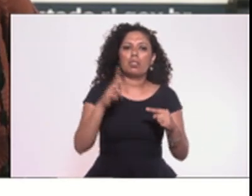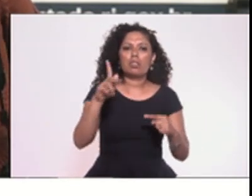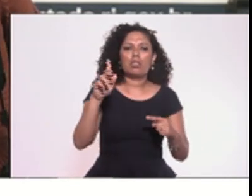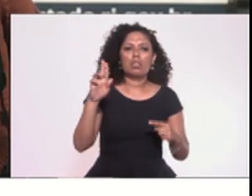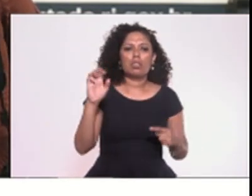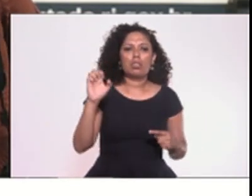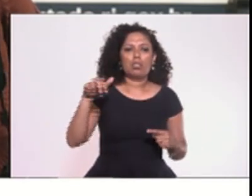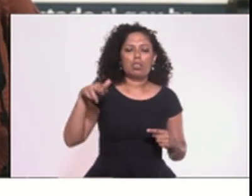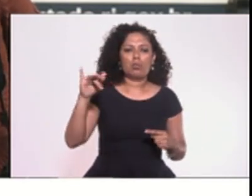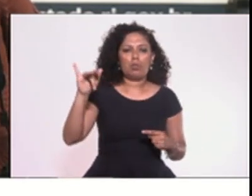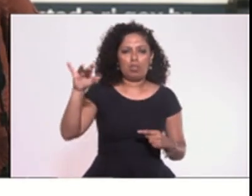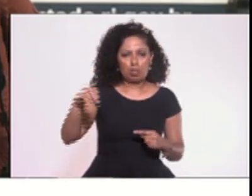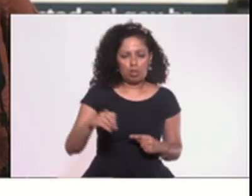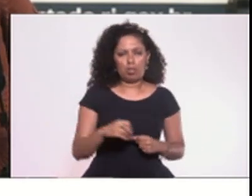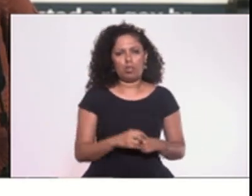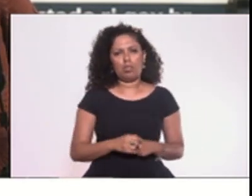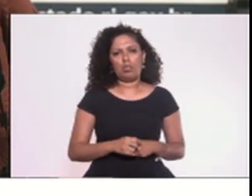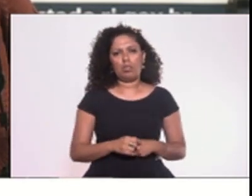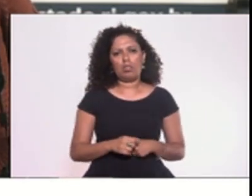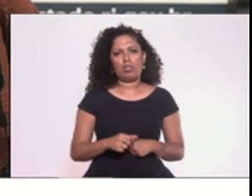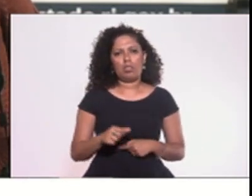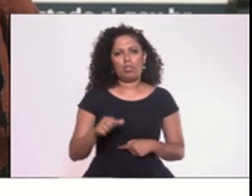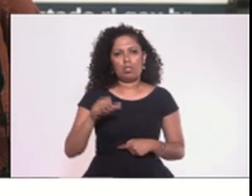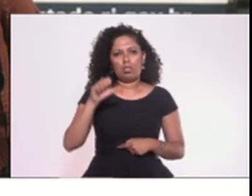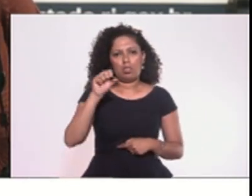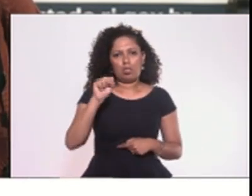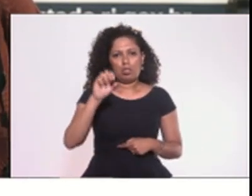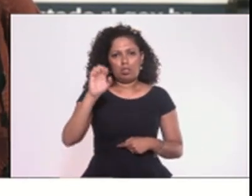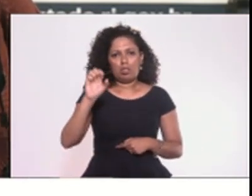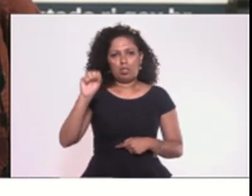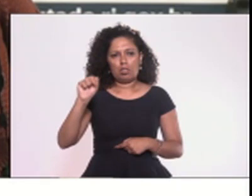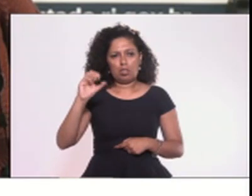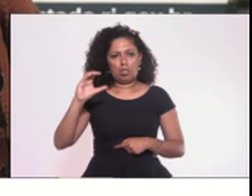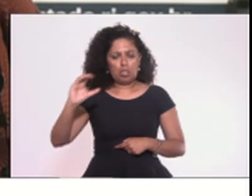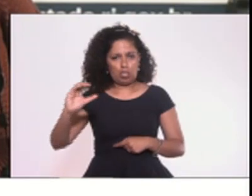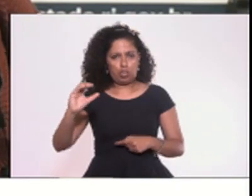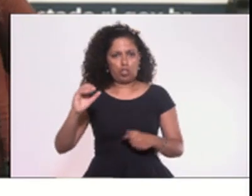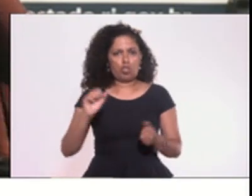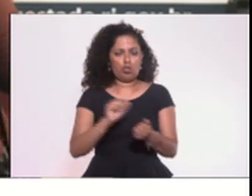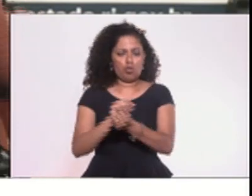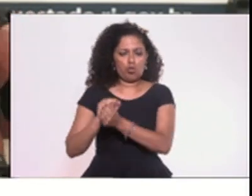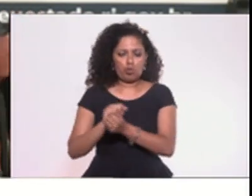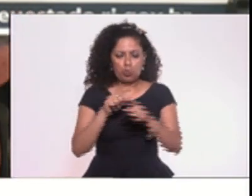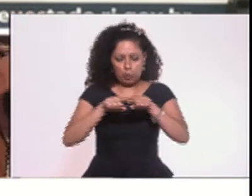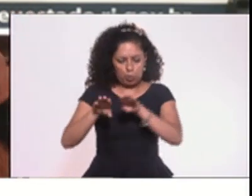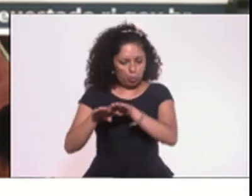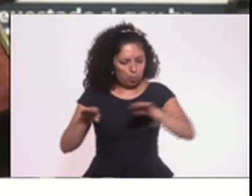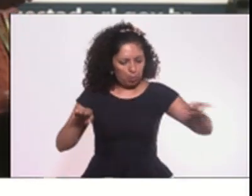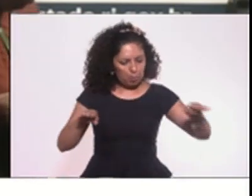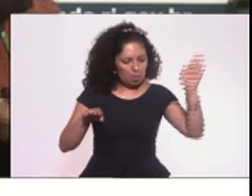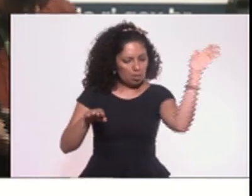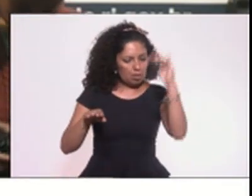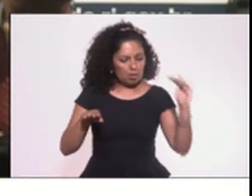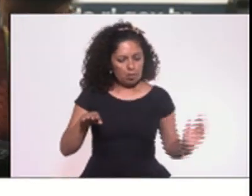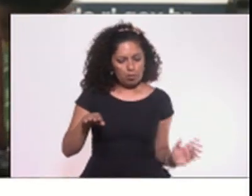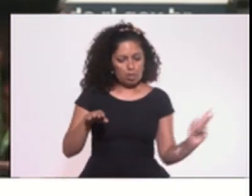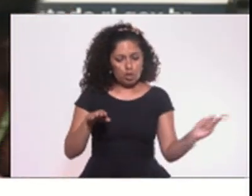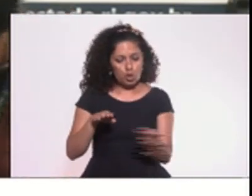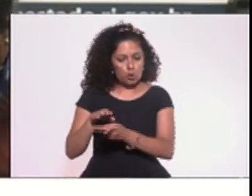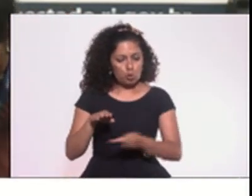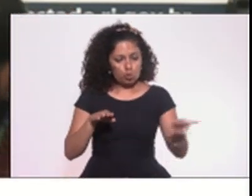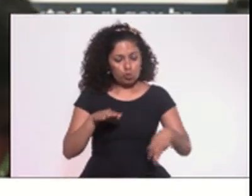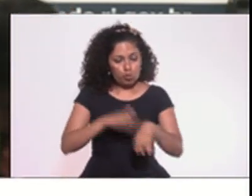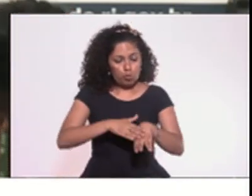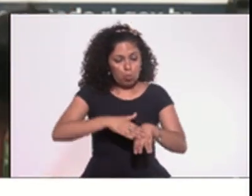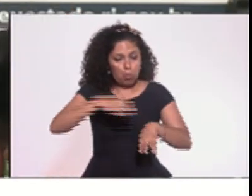nesse segmento. O SESC e o Mesa Brasil, que é reconhecido como o maior banco de alimentos da